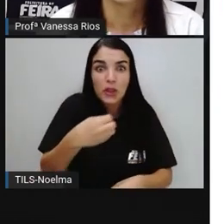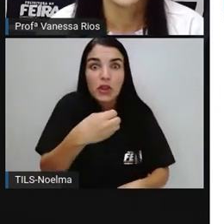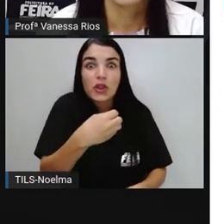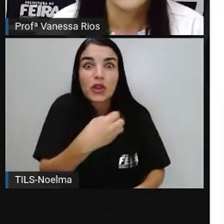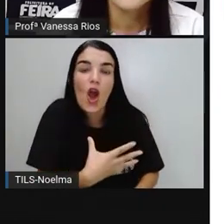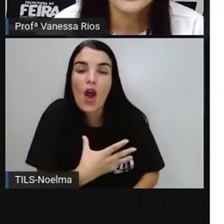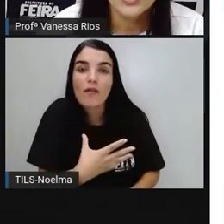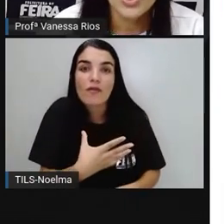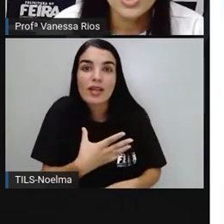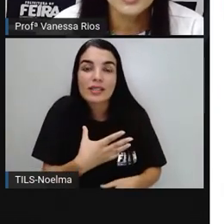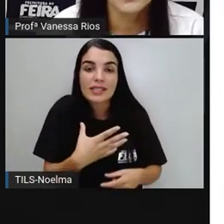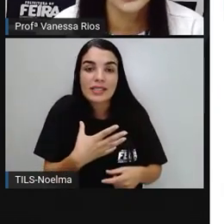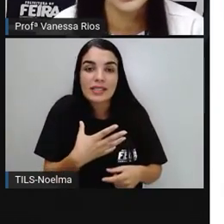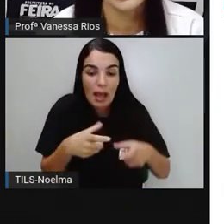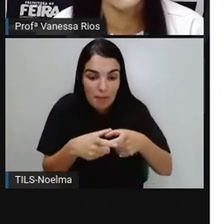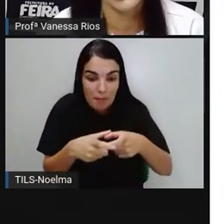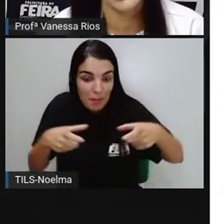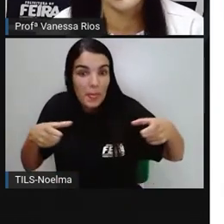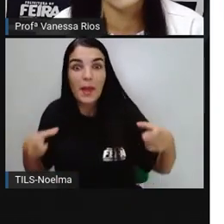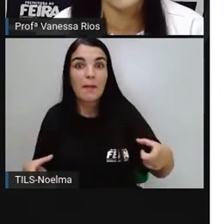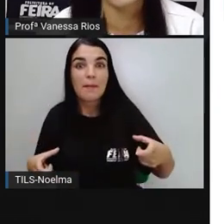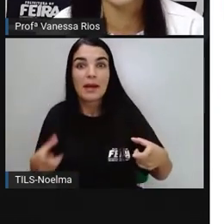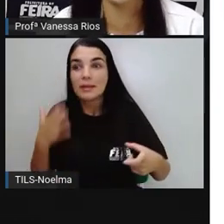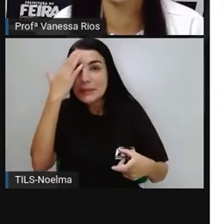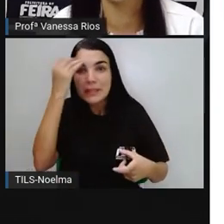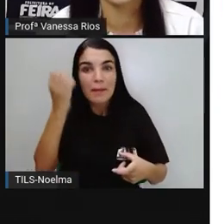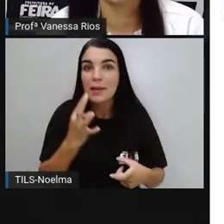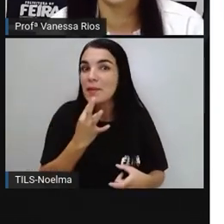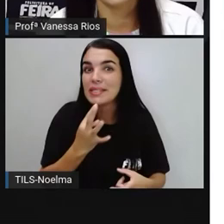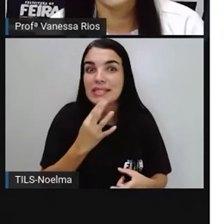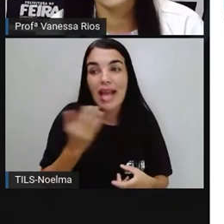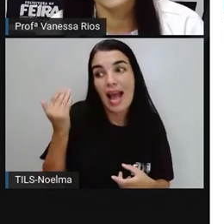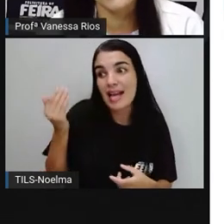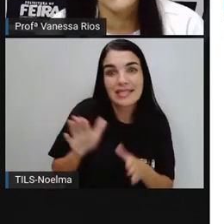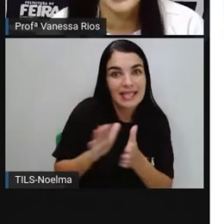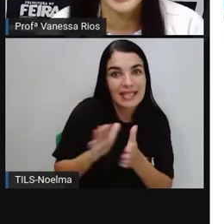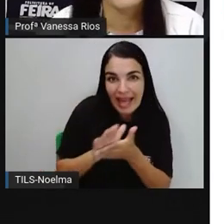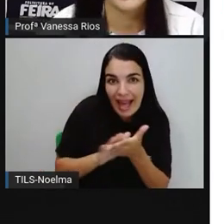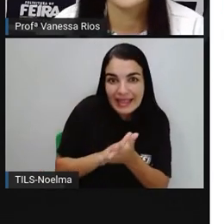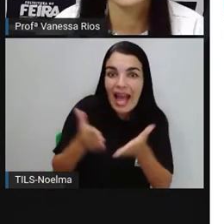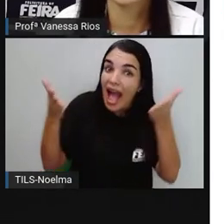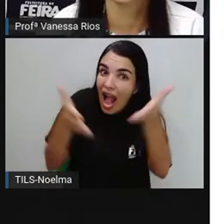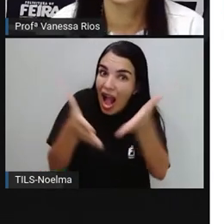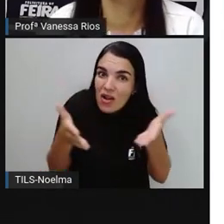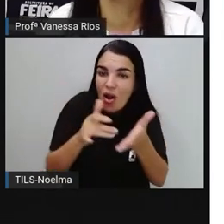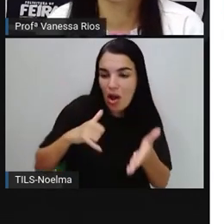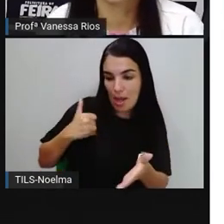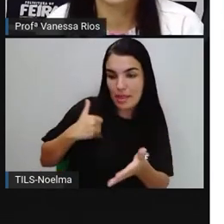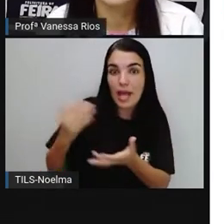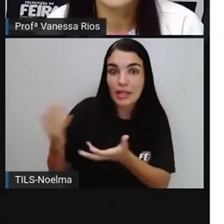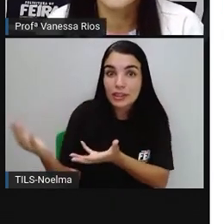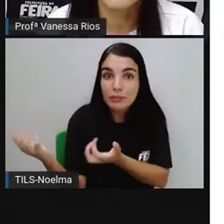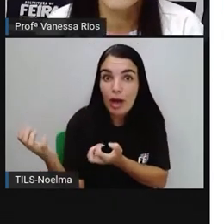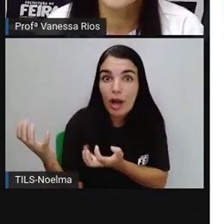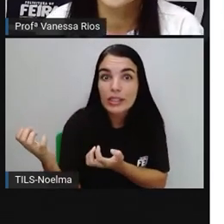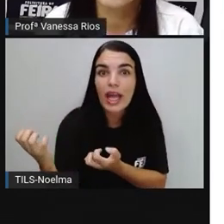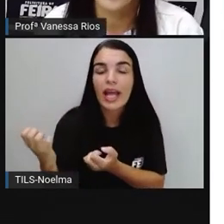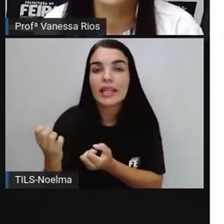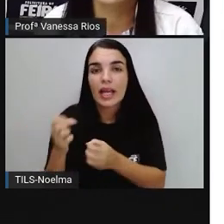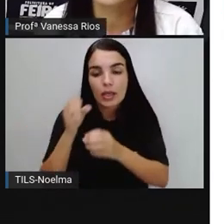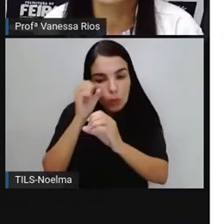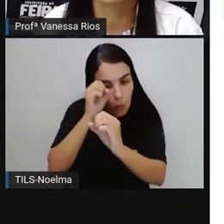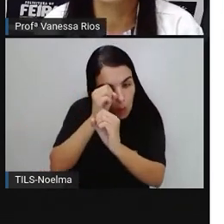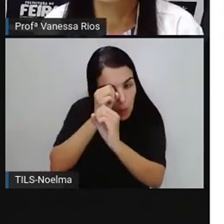novas proporções, porque o avanço tecnológico, a aparição de novos aparelhos permitiu